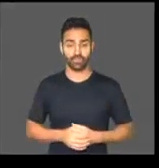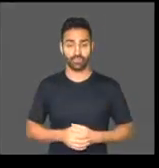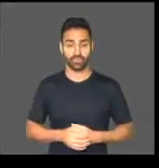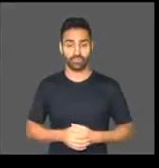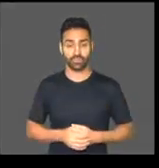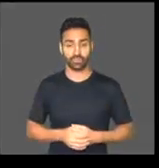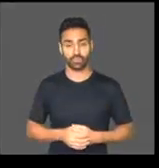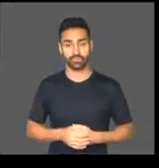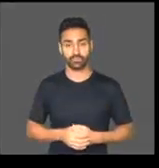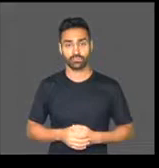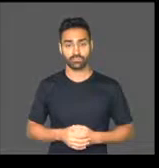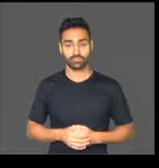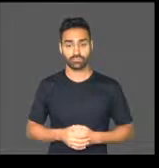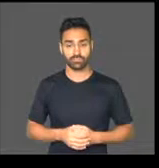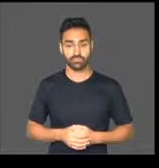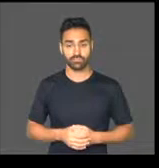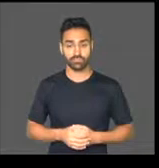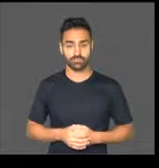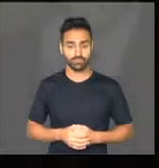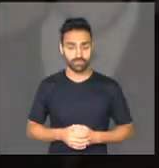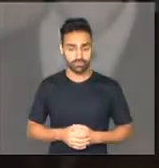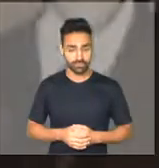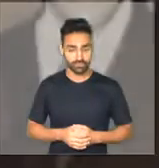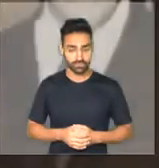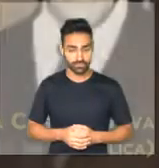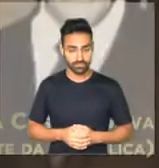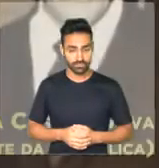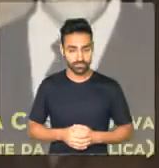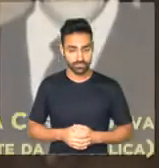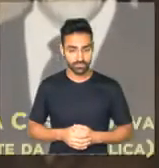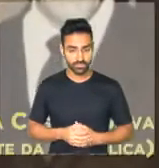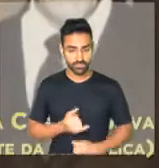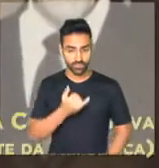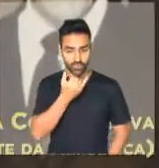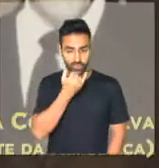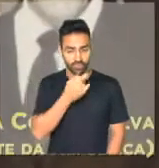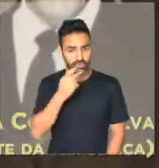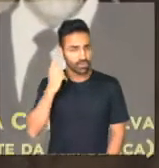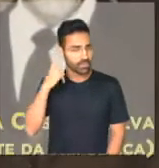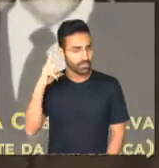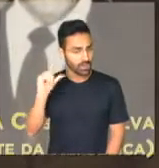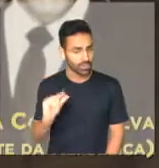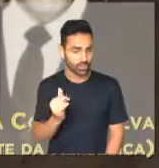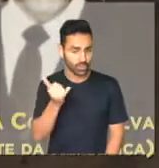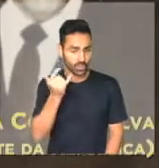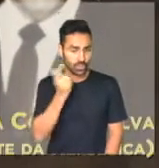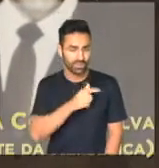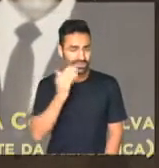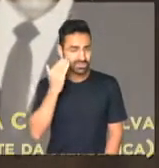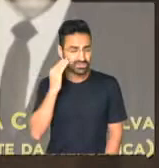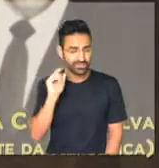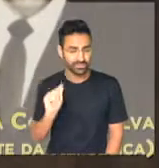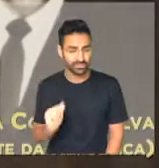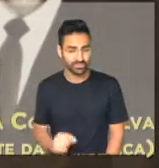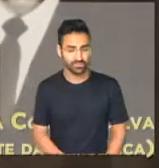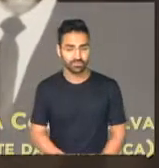Foi um fato, talvez, aparentemente insignificante, que tenha